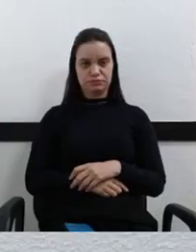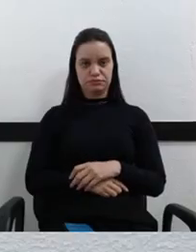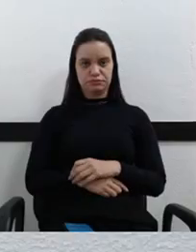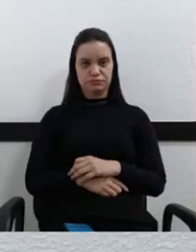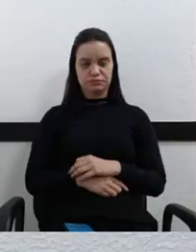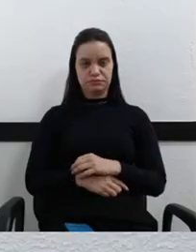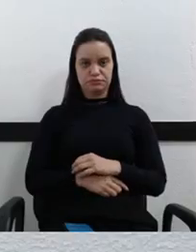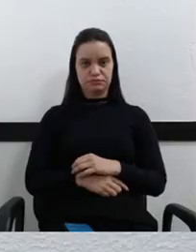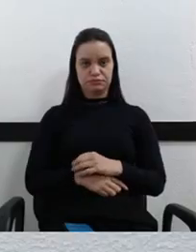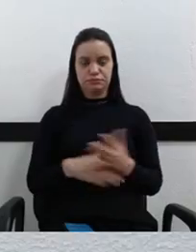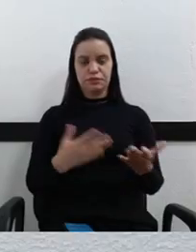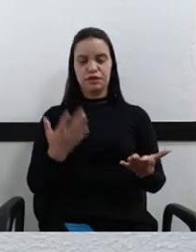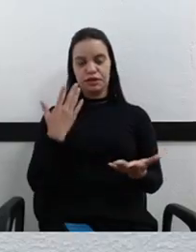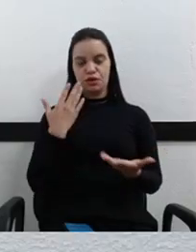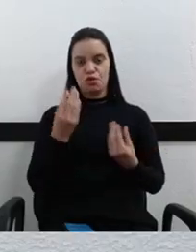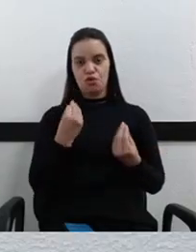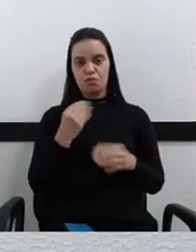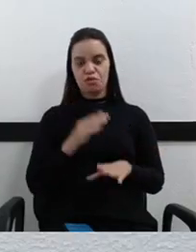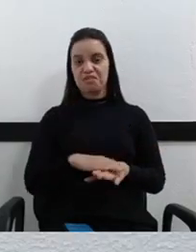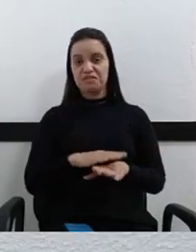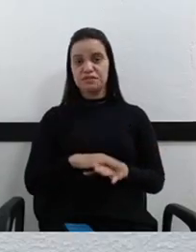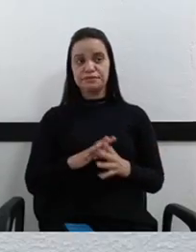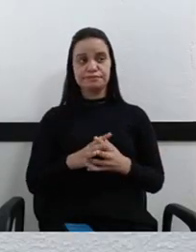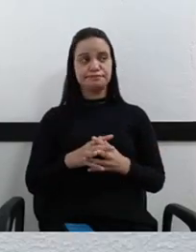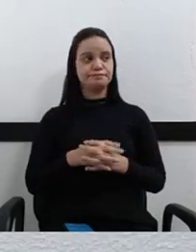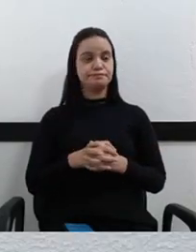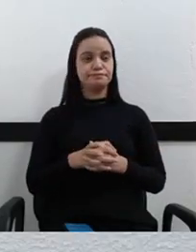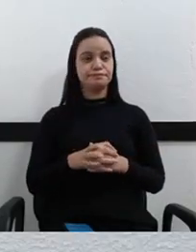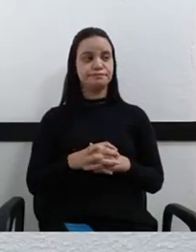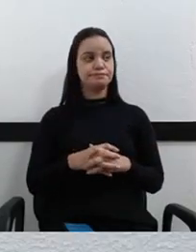Mas, assim, eu não sei nem como a gente vai operacionalizar isso aqui, Leonardo.